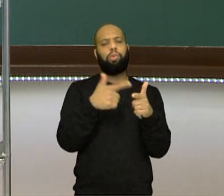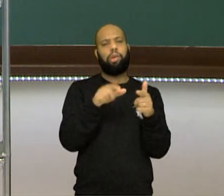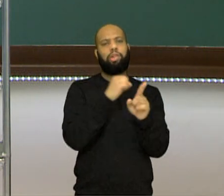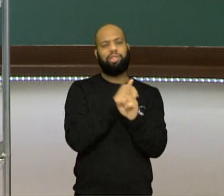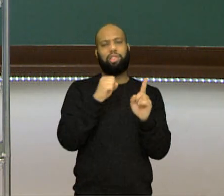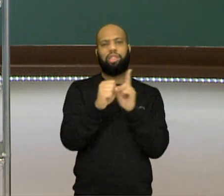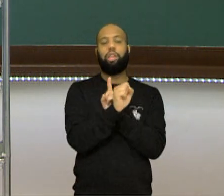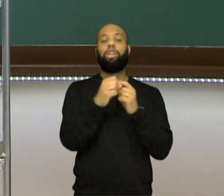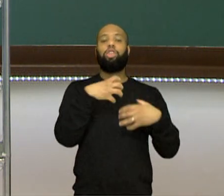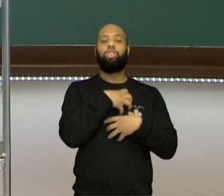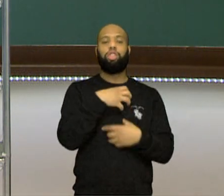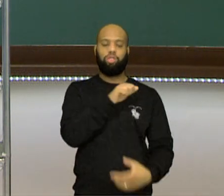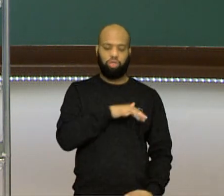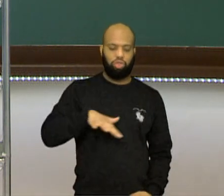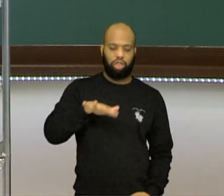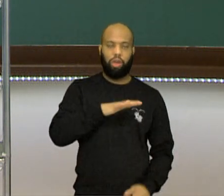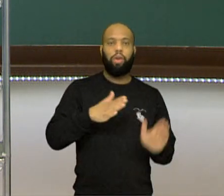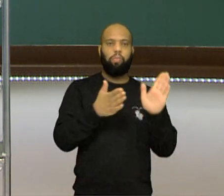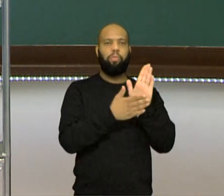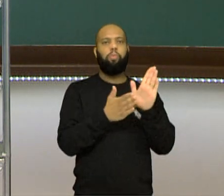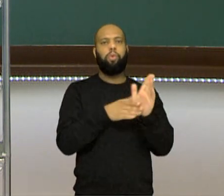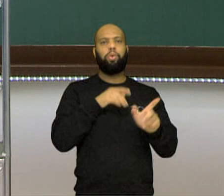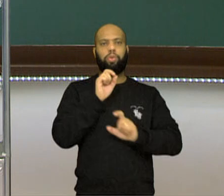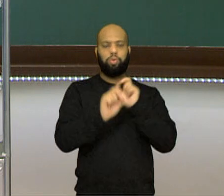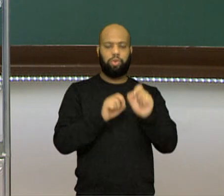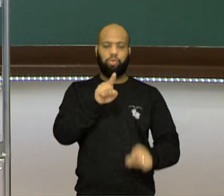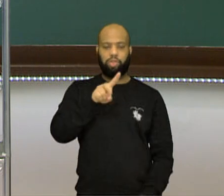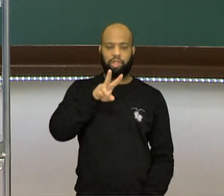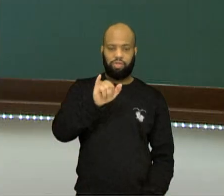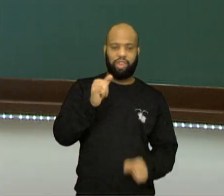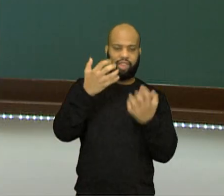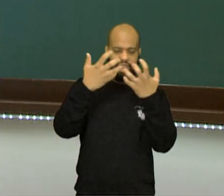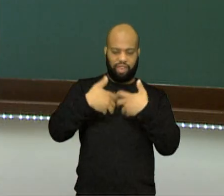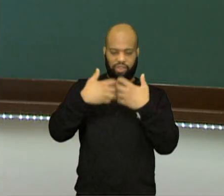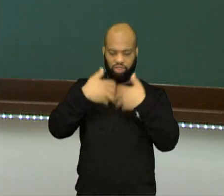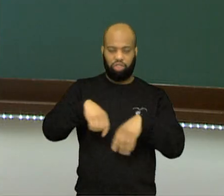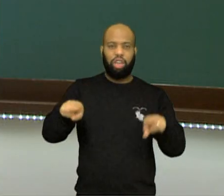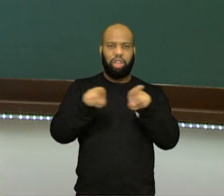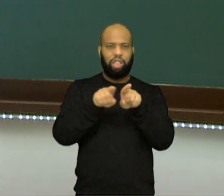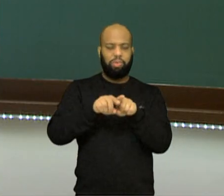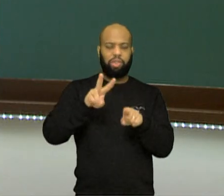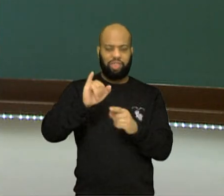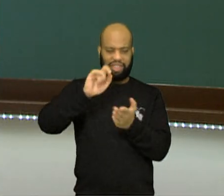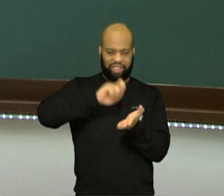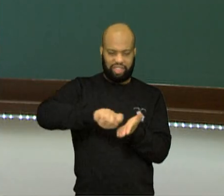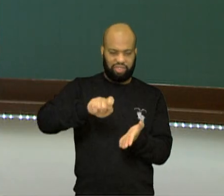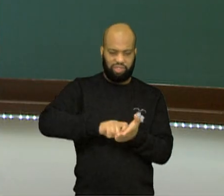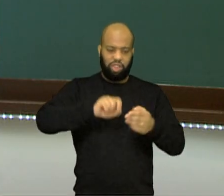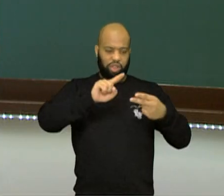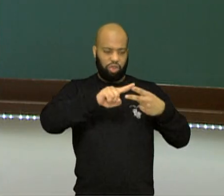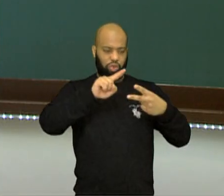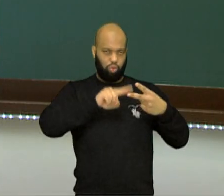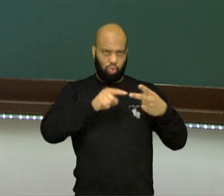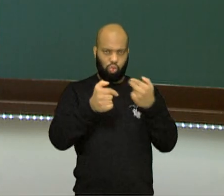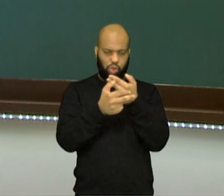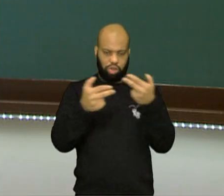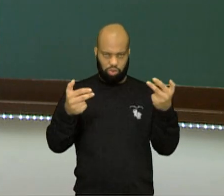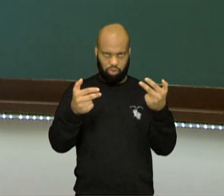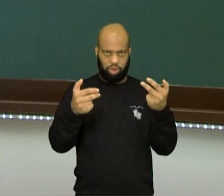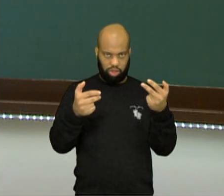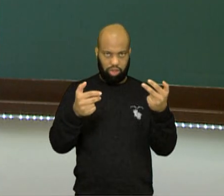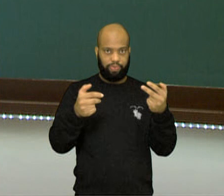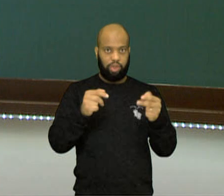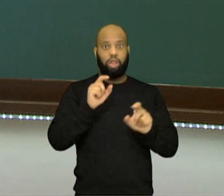a proposta ali, nessa primeira etapa de vocês refletirem e anotarem 2 medidas ou alternativas que a população